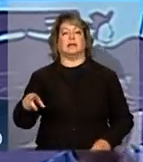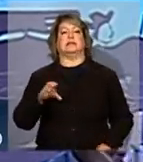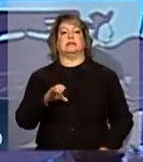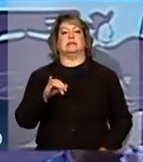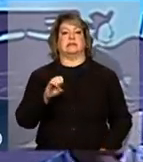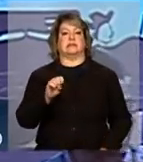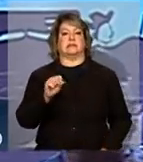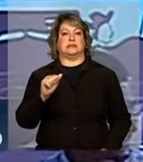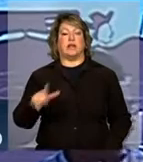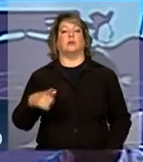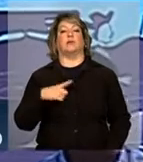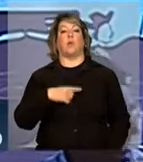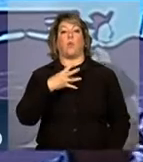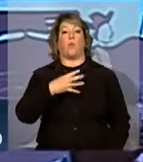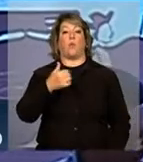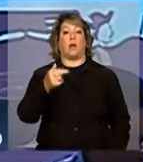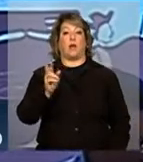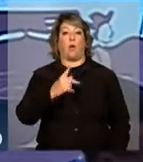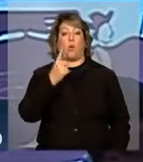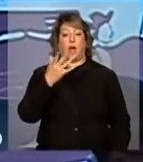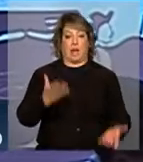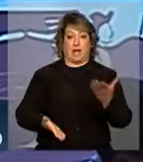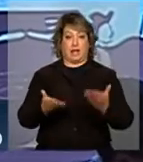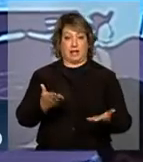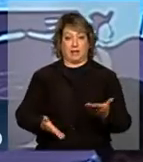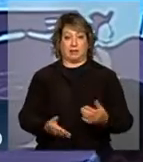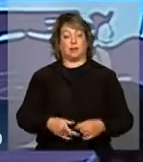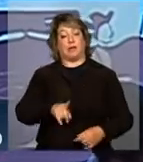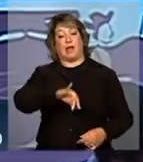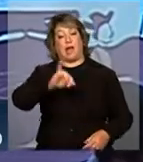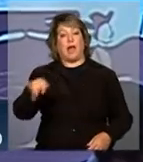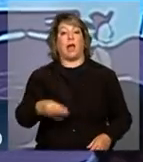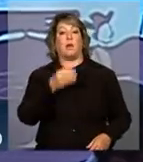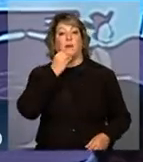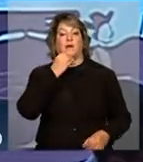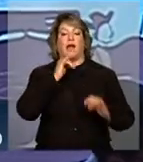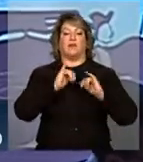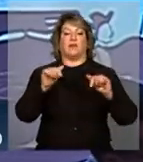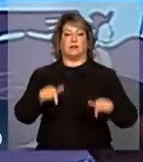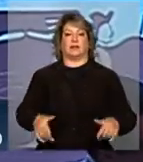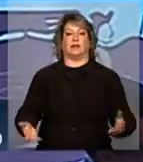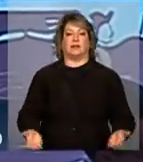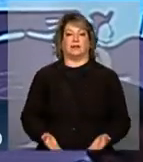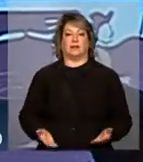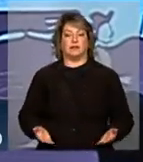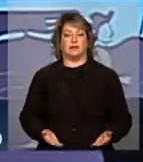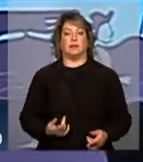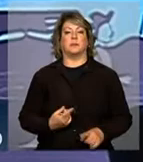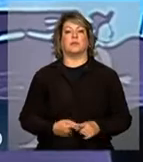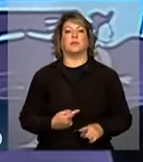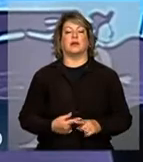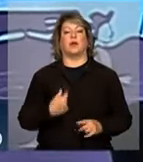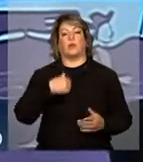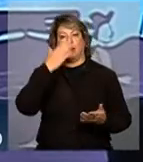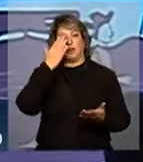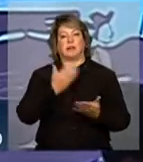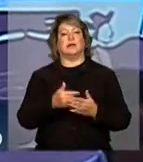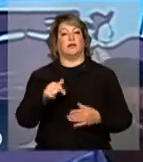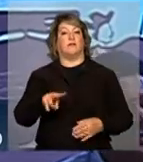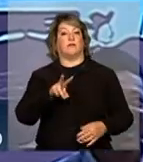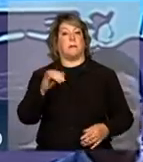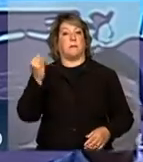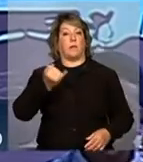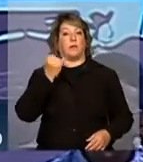R$ 1,41 o quilo. Aproveito para anunciar isso aqui, porque acredito que isso vai